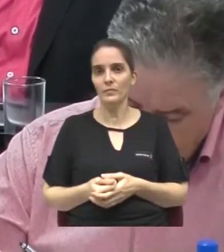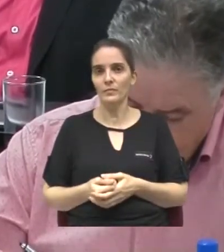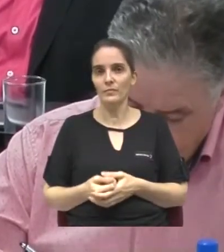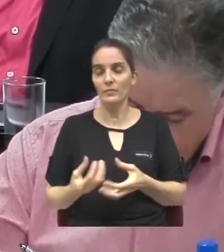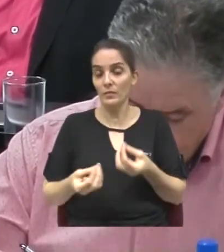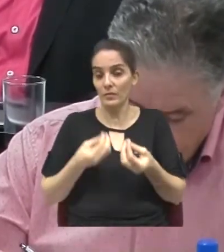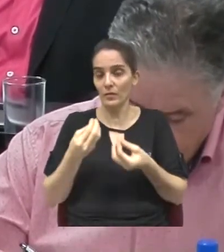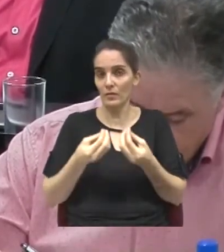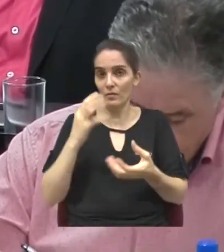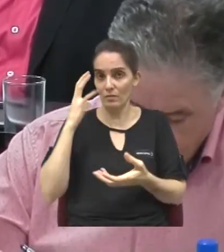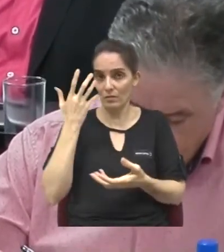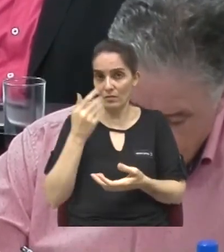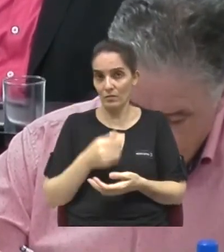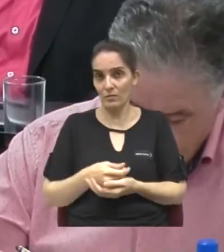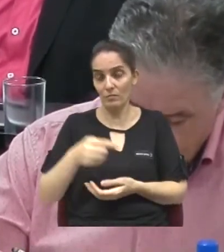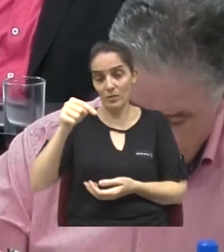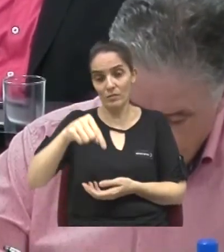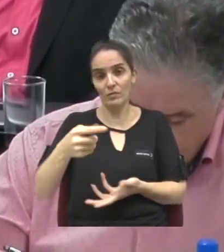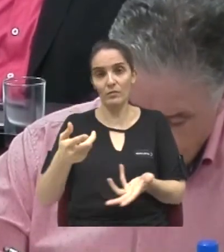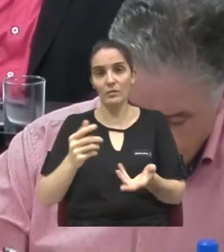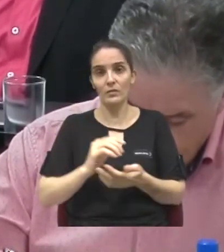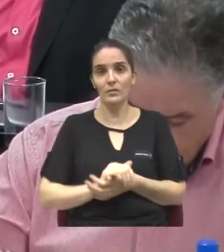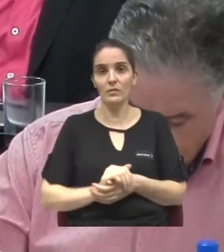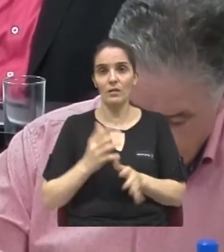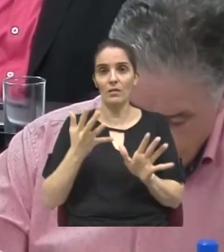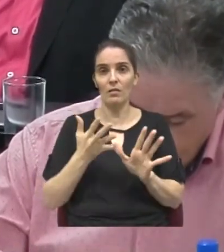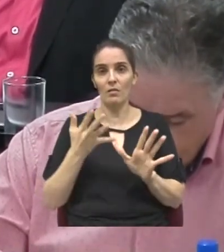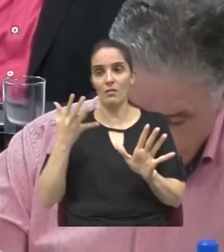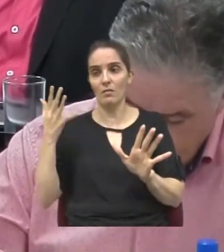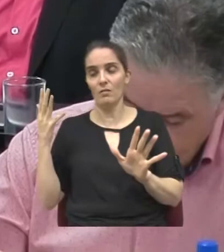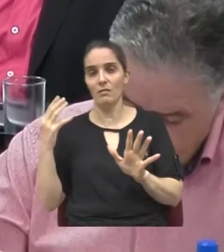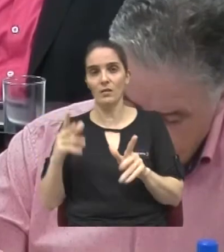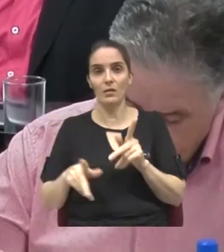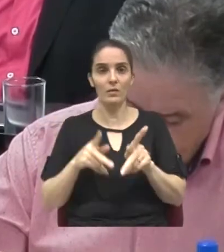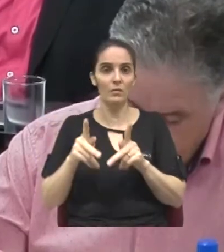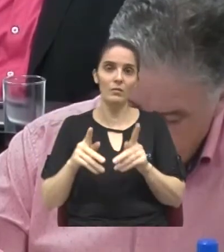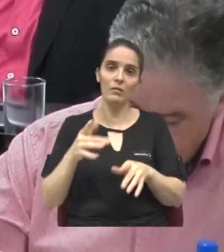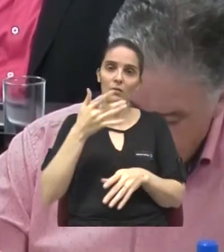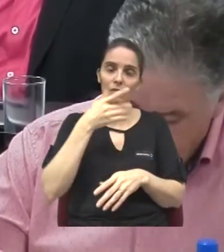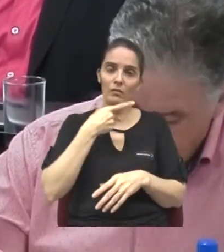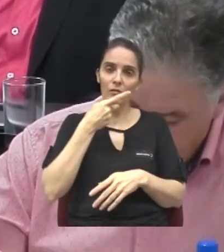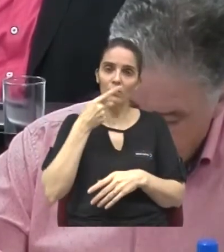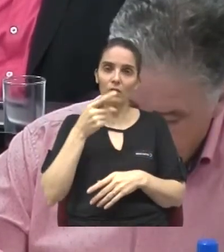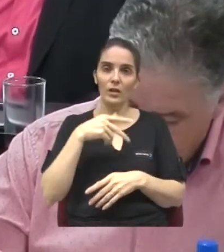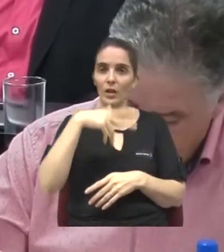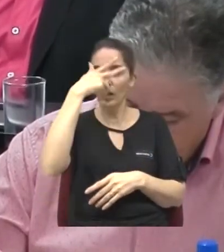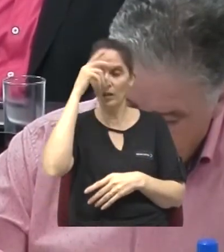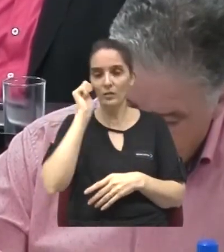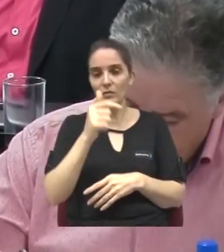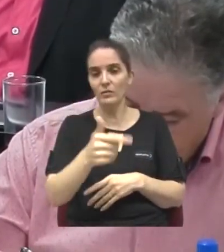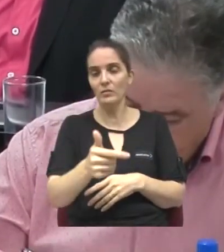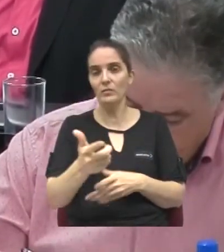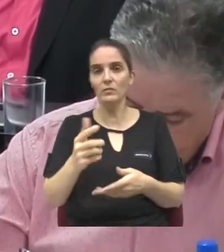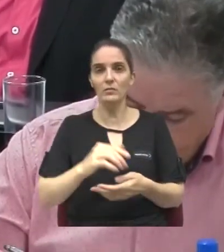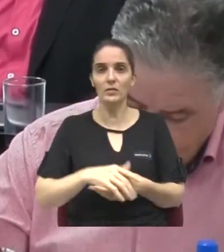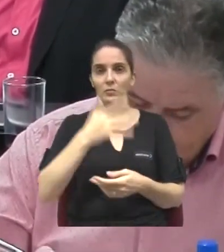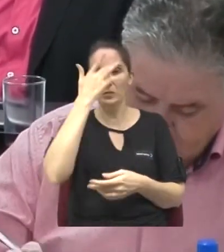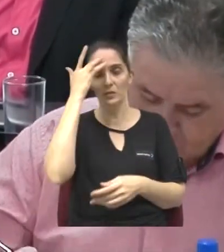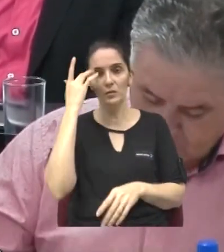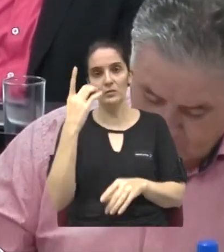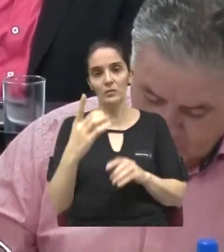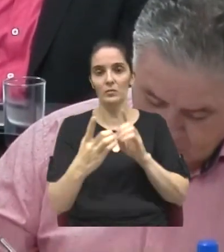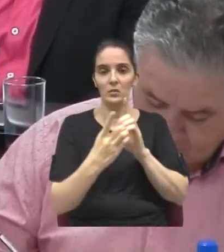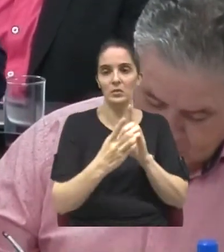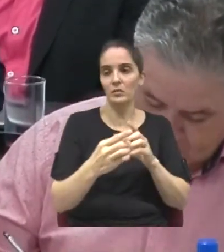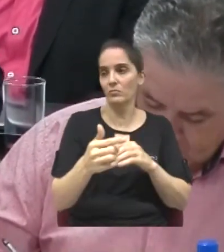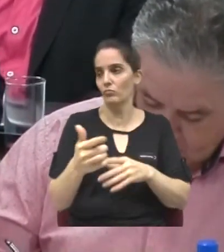Aqui. Aí vem fila de população aqui dizer a prefeitura não tem servidor, o setor de tributação não